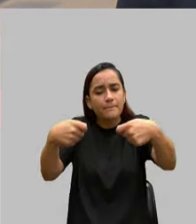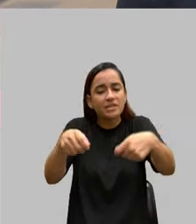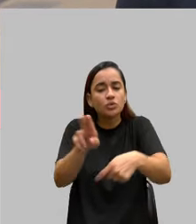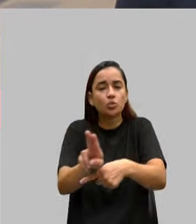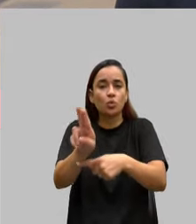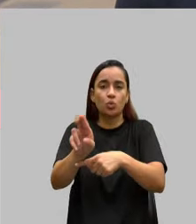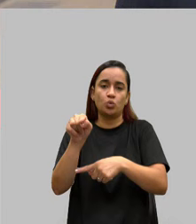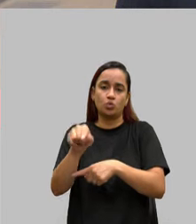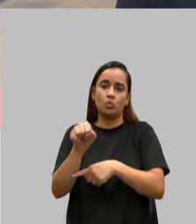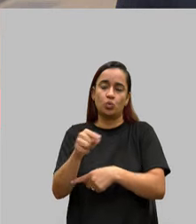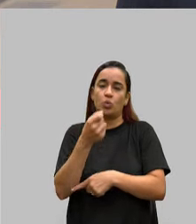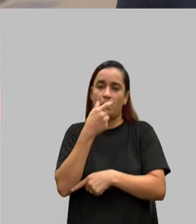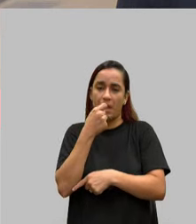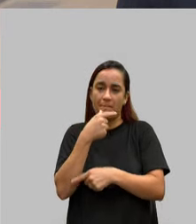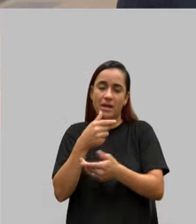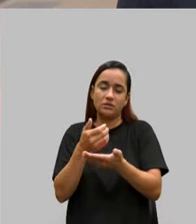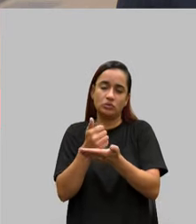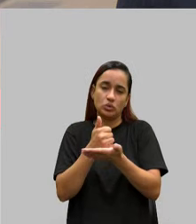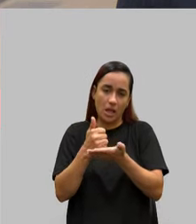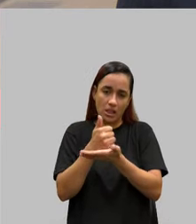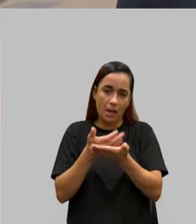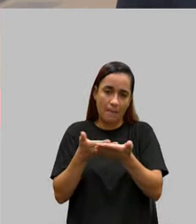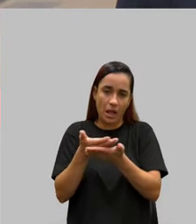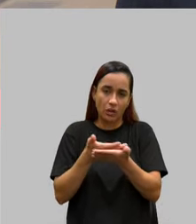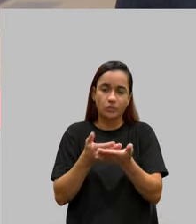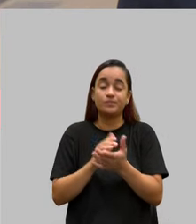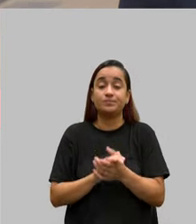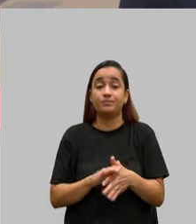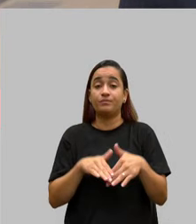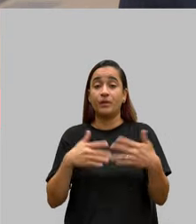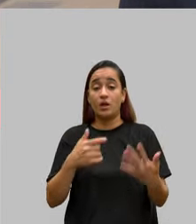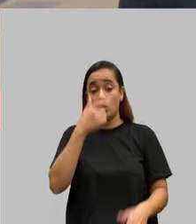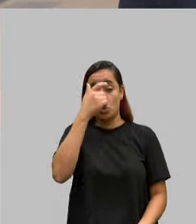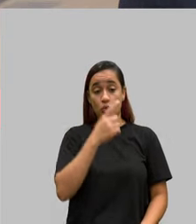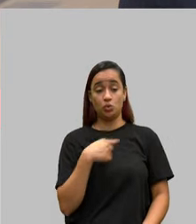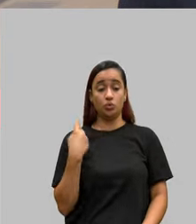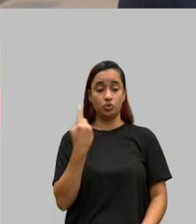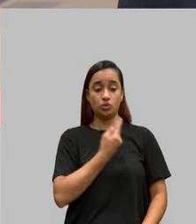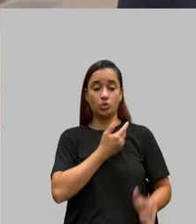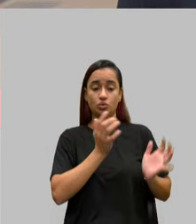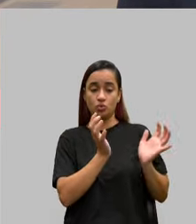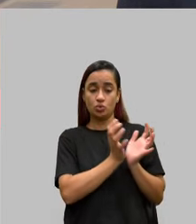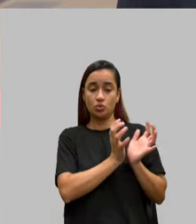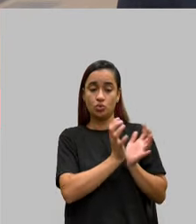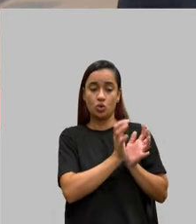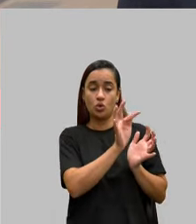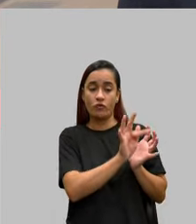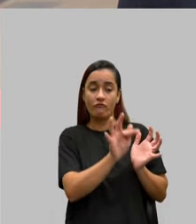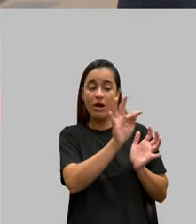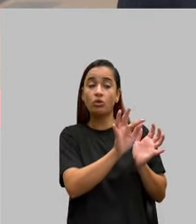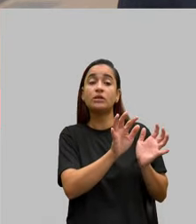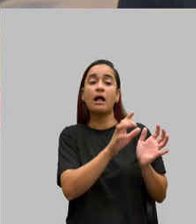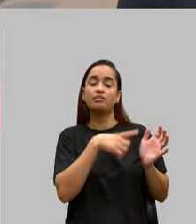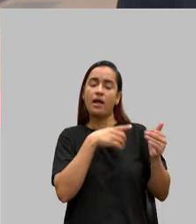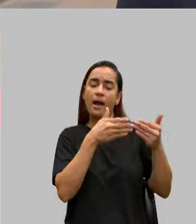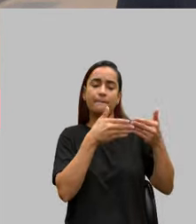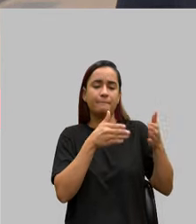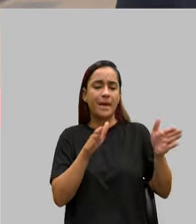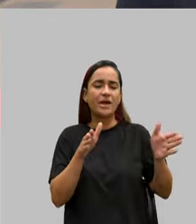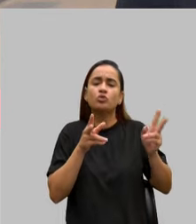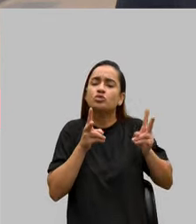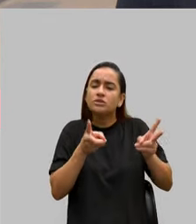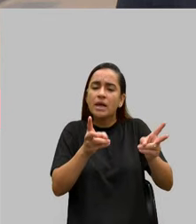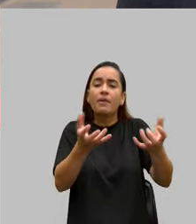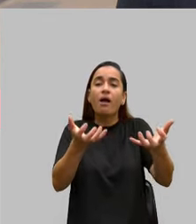Eh né foi falado anteriormente nós da academia estamos de portas abertas queremos muito ajudar Eh